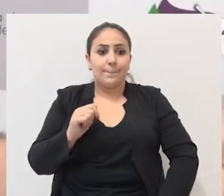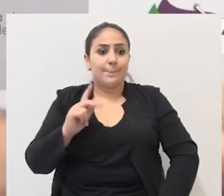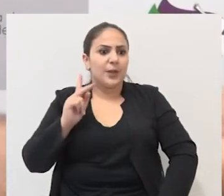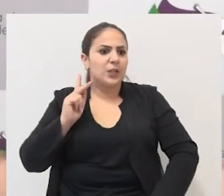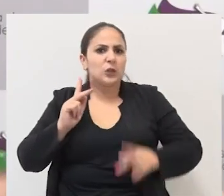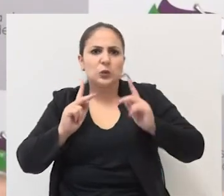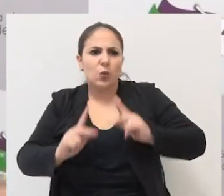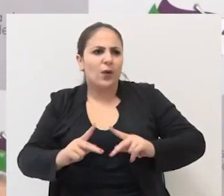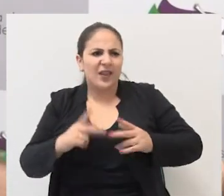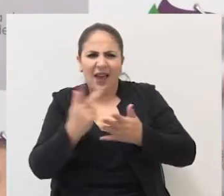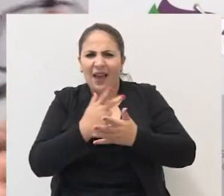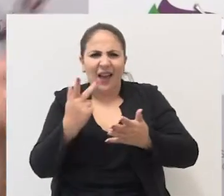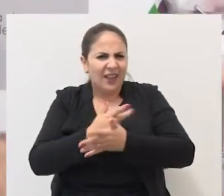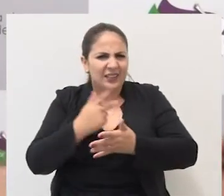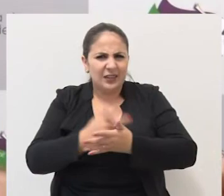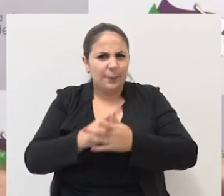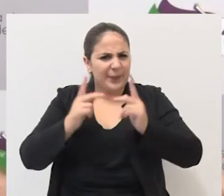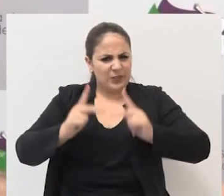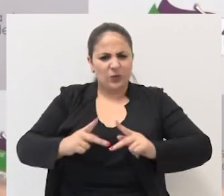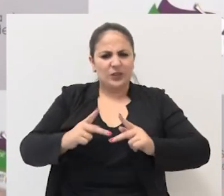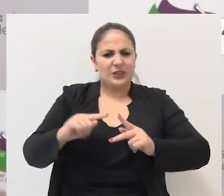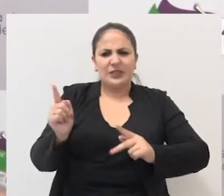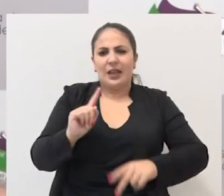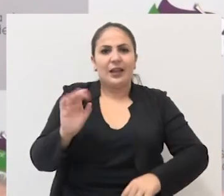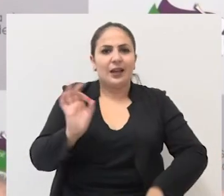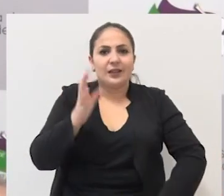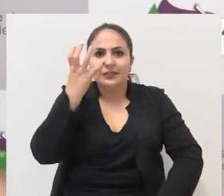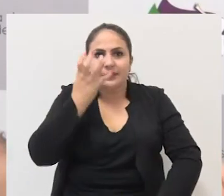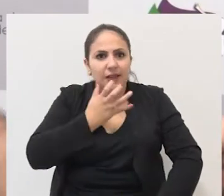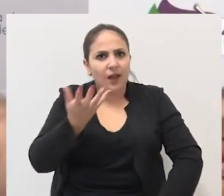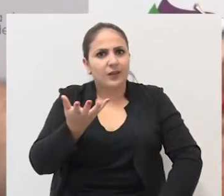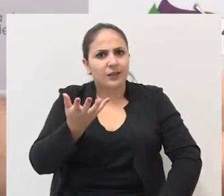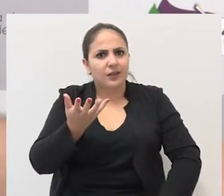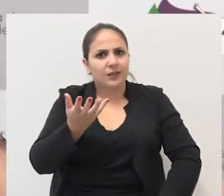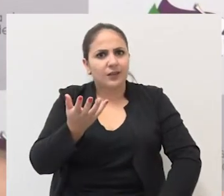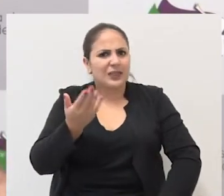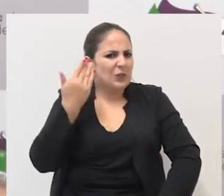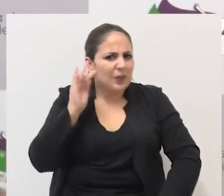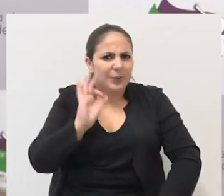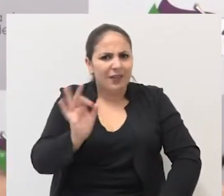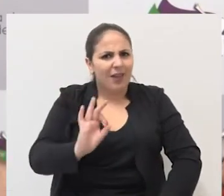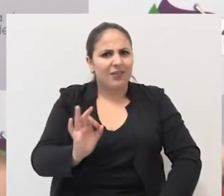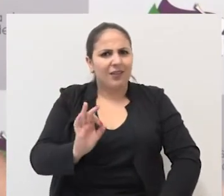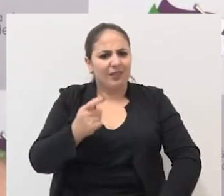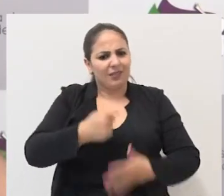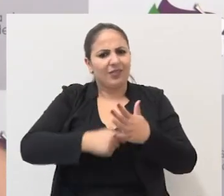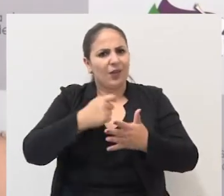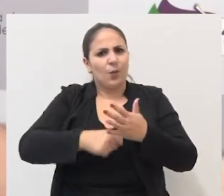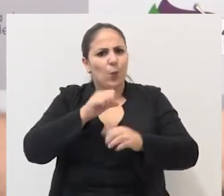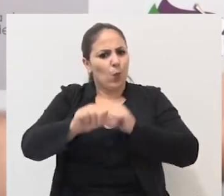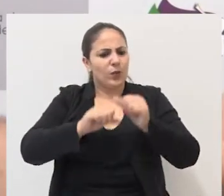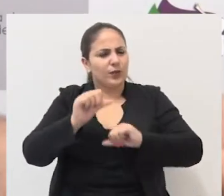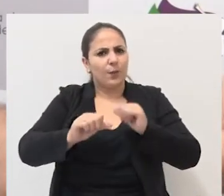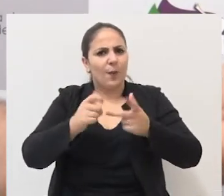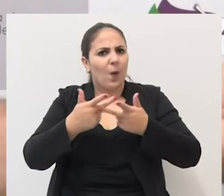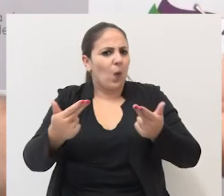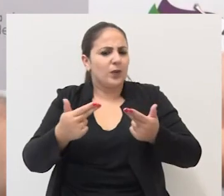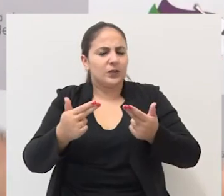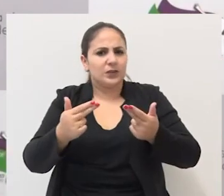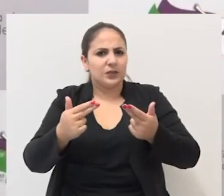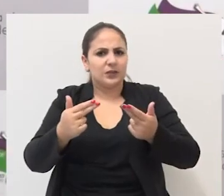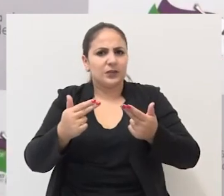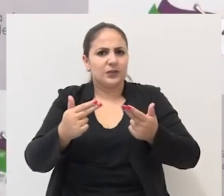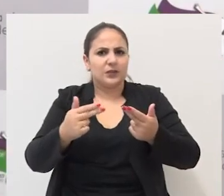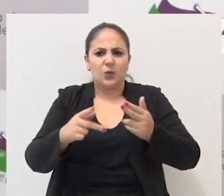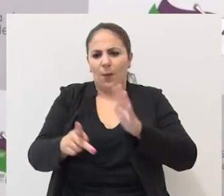são pervertidos, que não são gente séria, e que são ignorantes também, porque vão tentar mudar uma coisa que